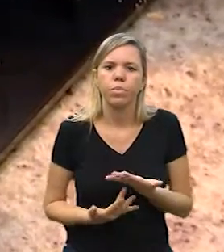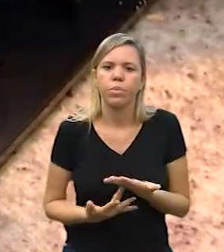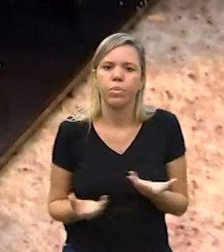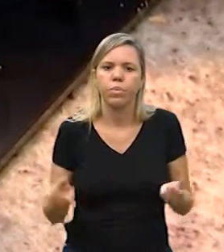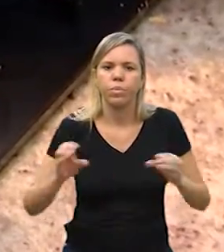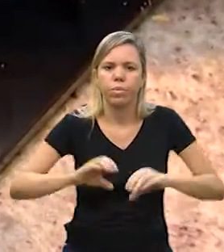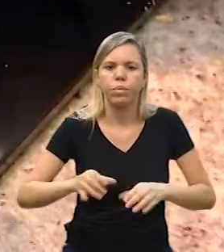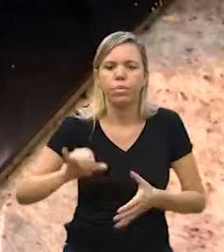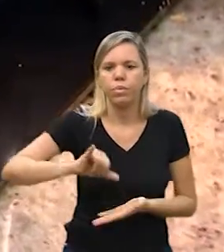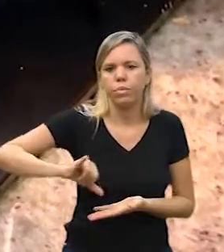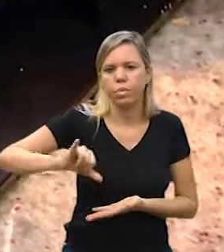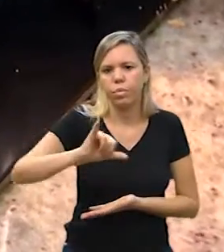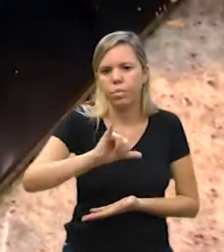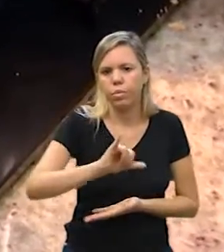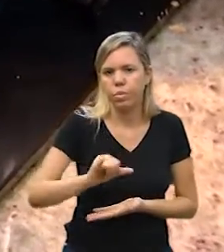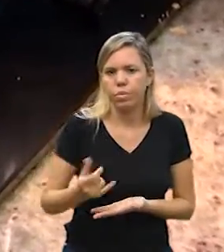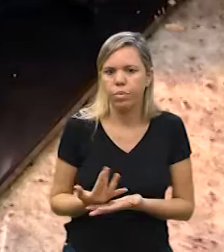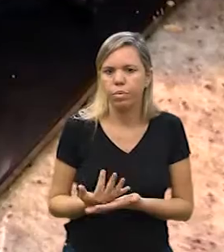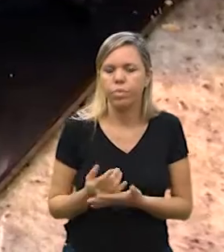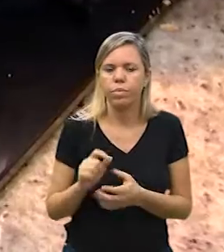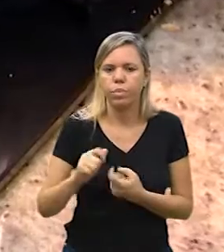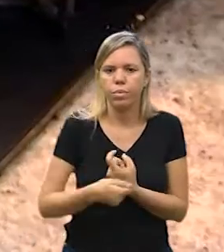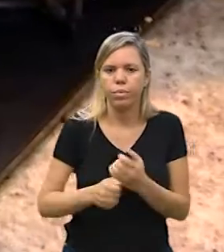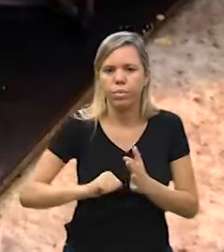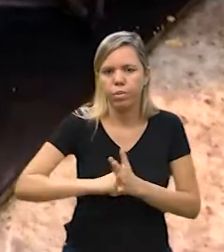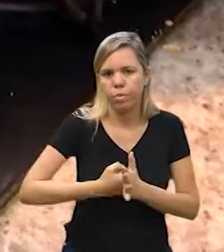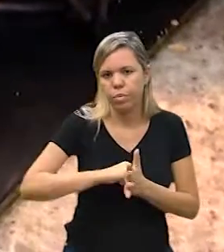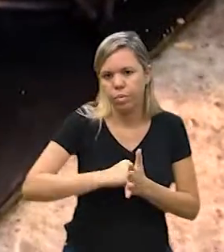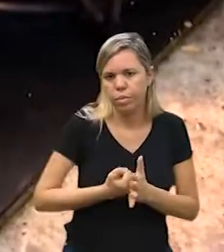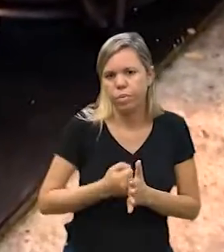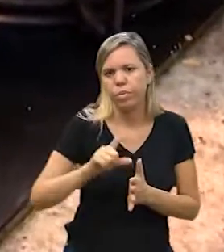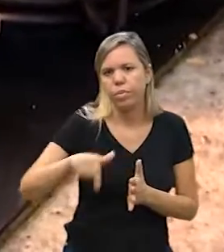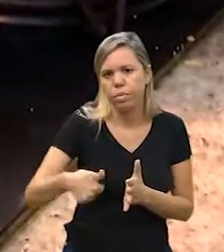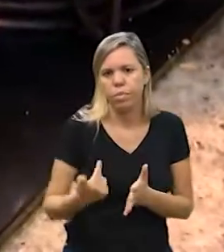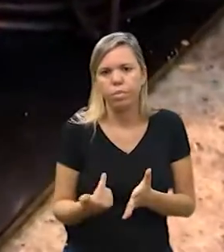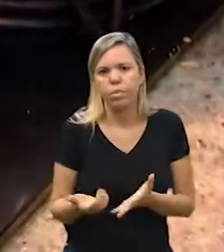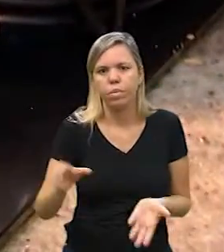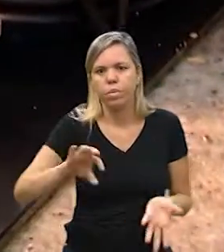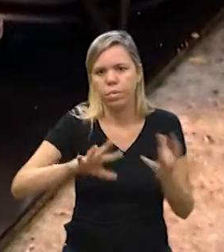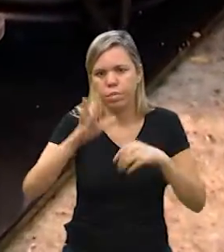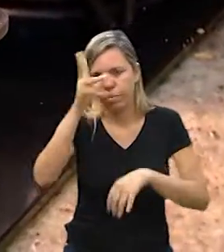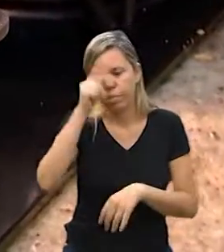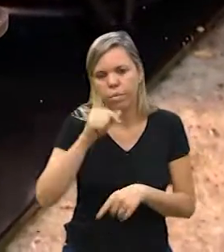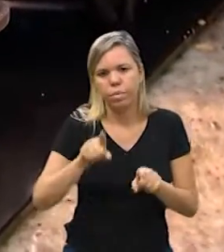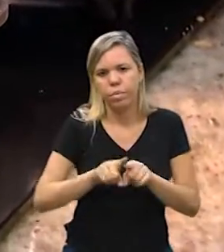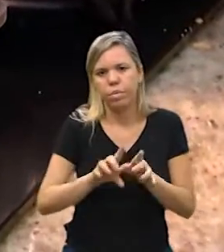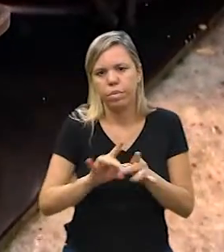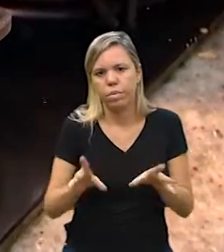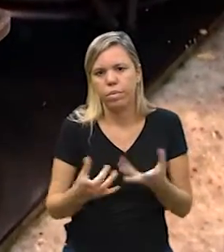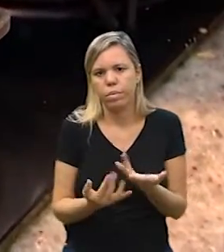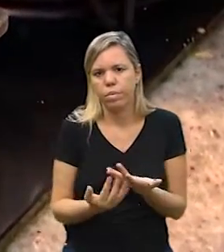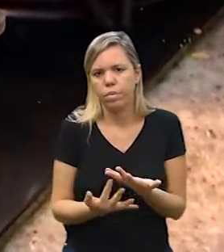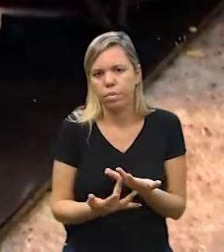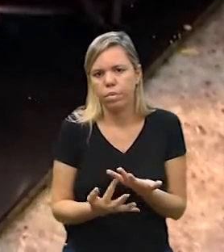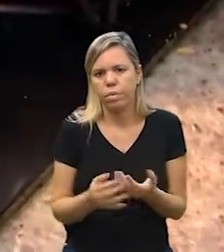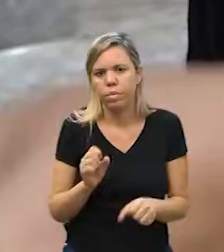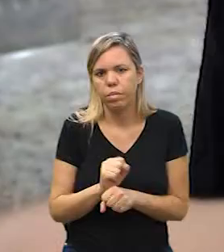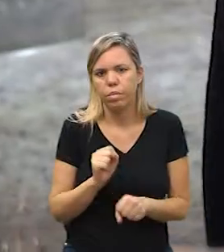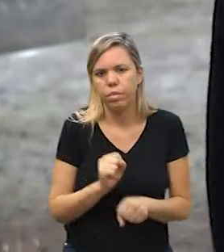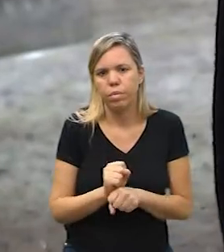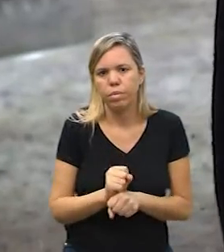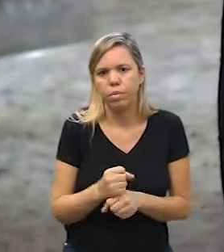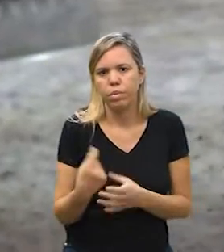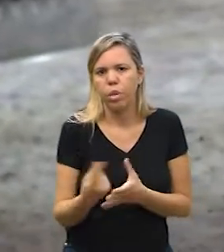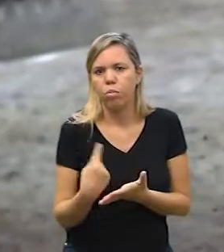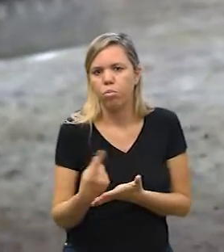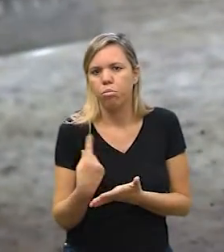frigideira, coloque o azeite e frite o alho. Na sequência, coloque o frango e deixe fritando. Enquanto isso,